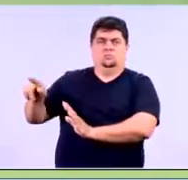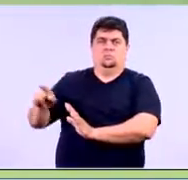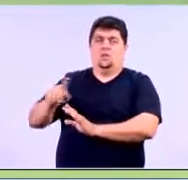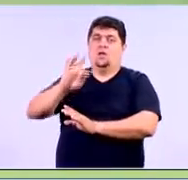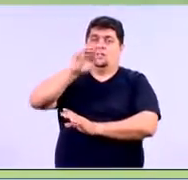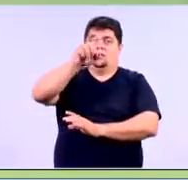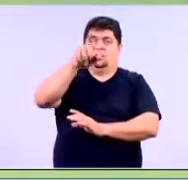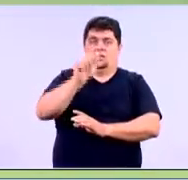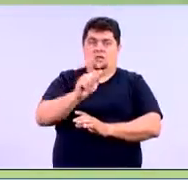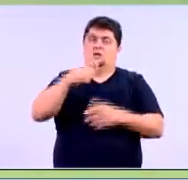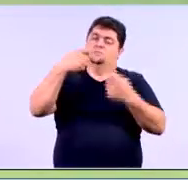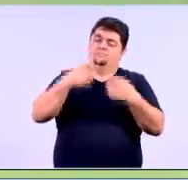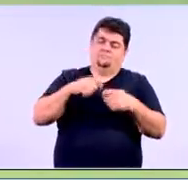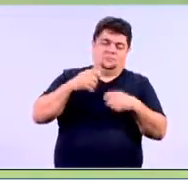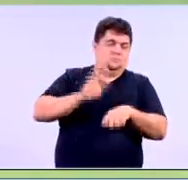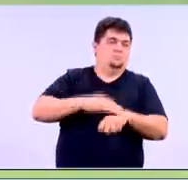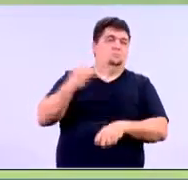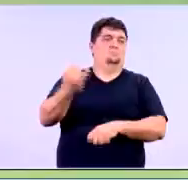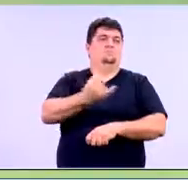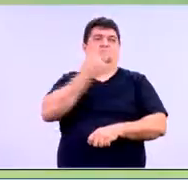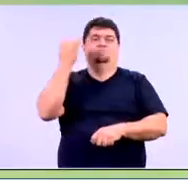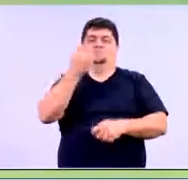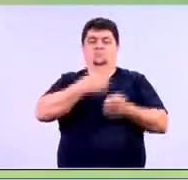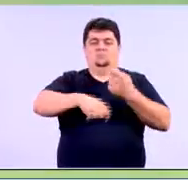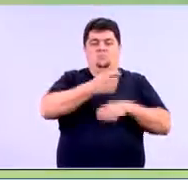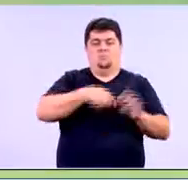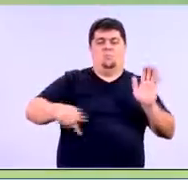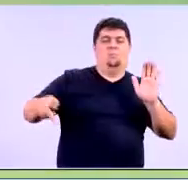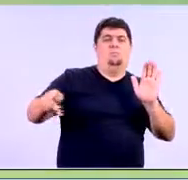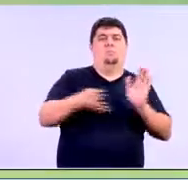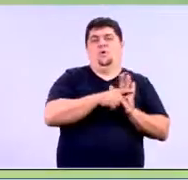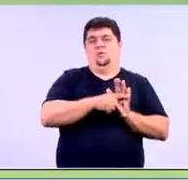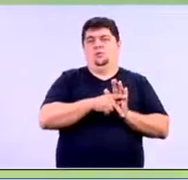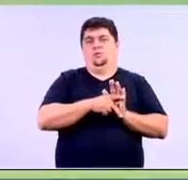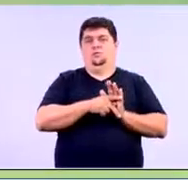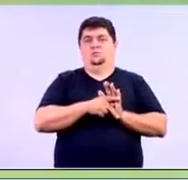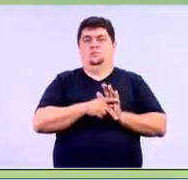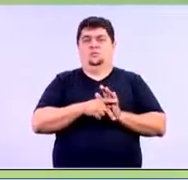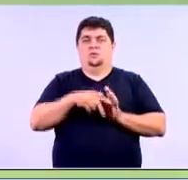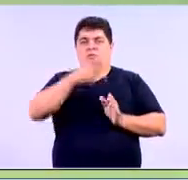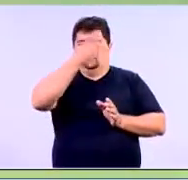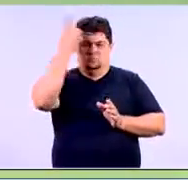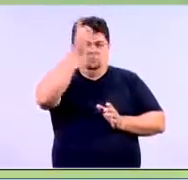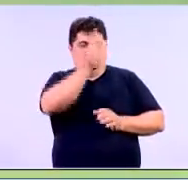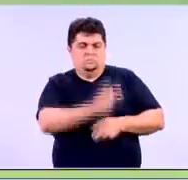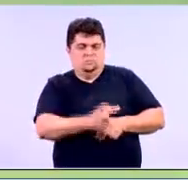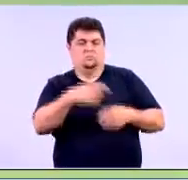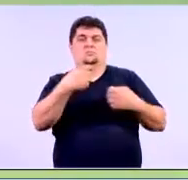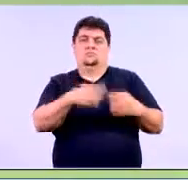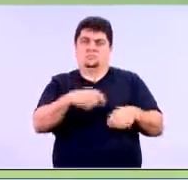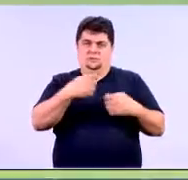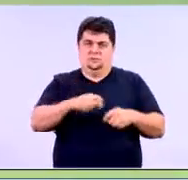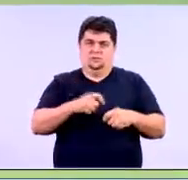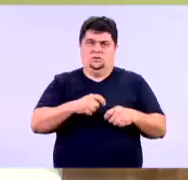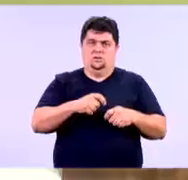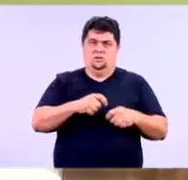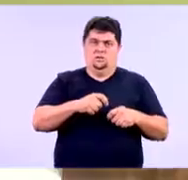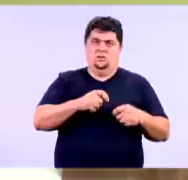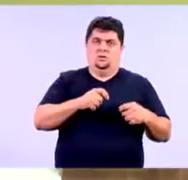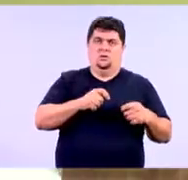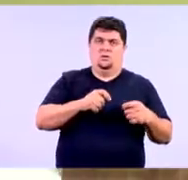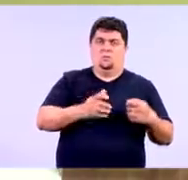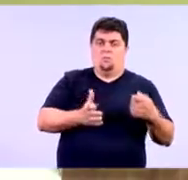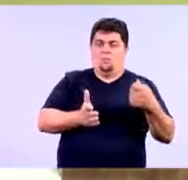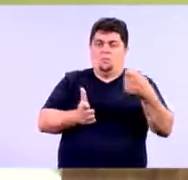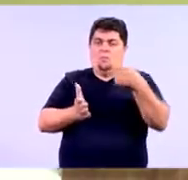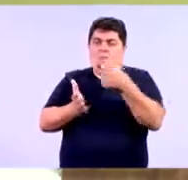não, elas dependem de uma atuação administrativa. Então, o ente federado ele tem que prestar algo para então